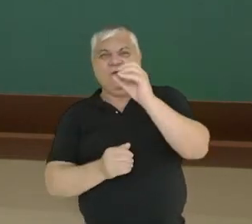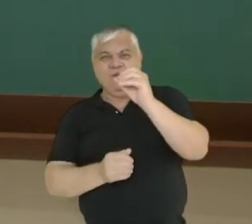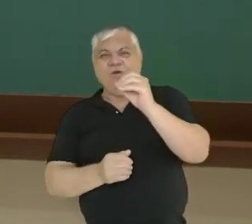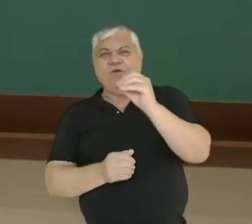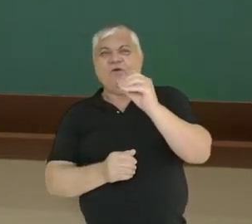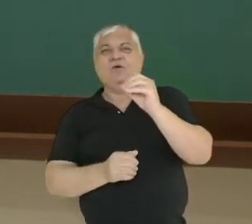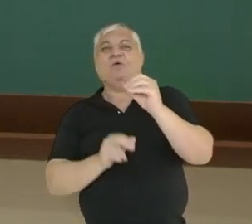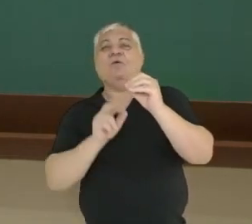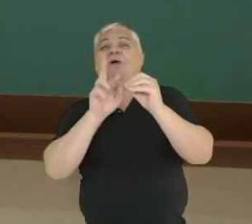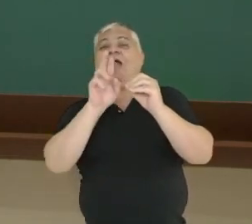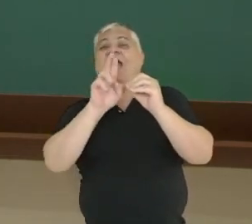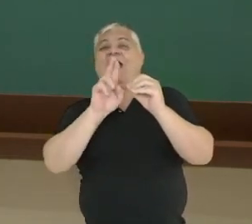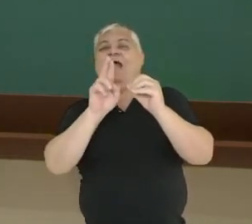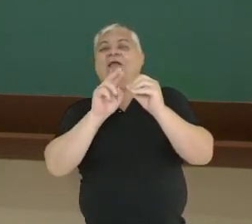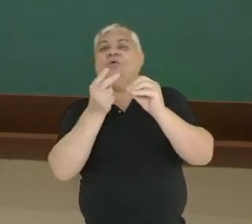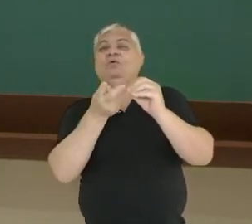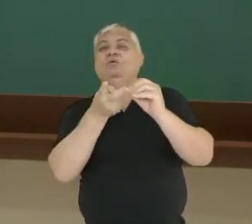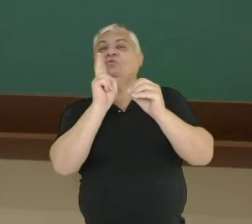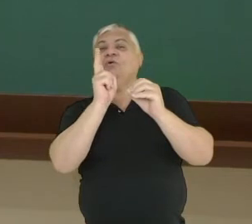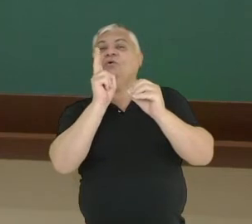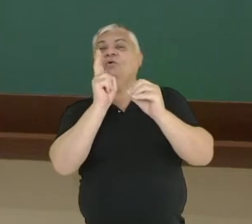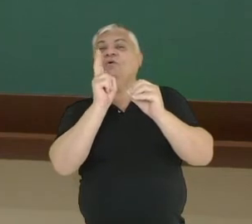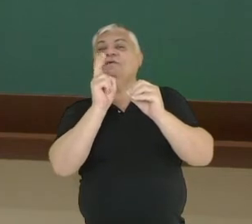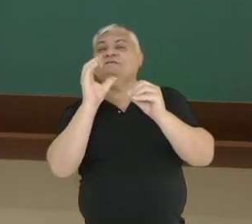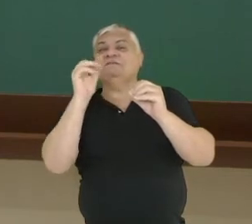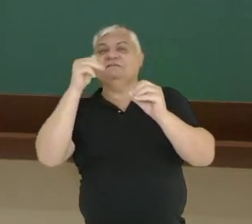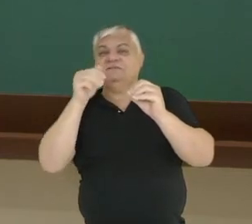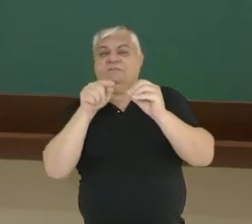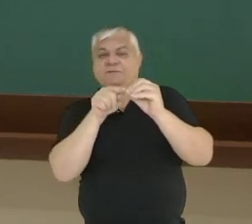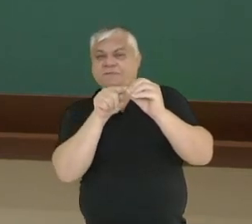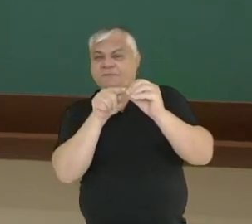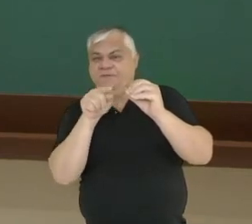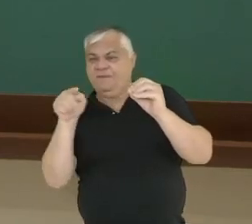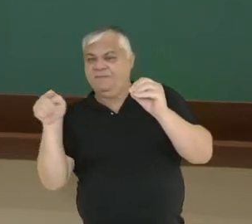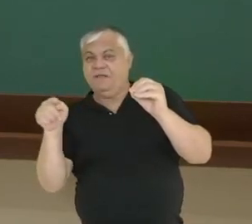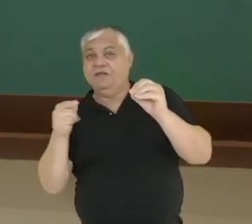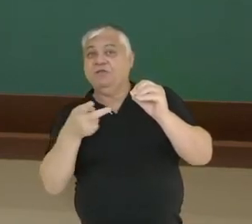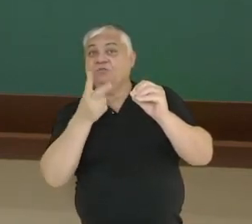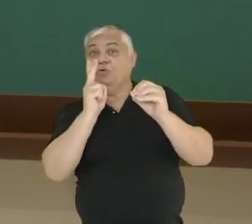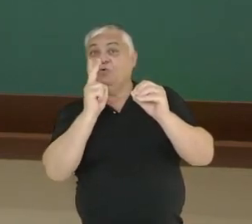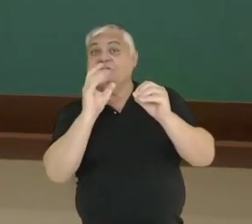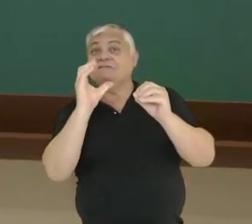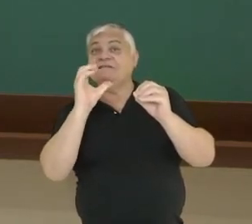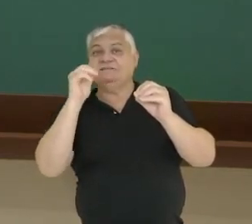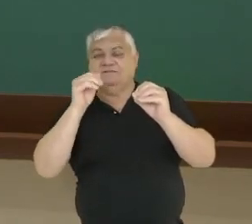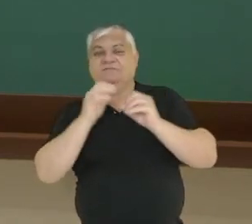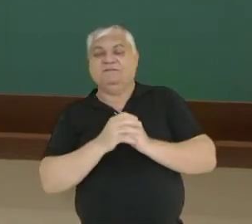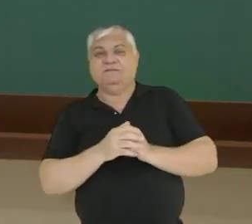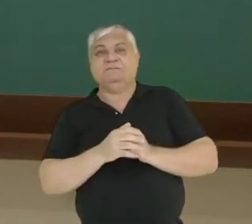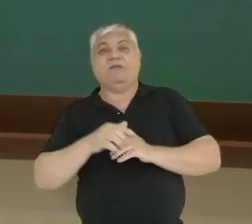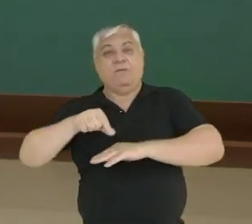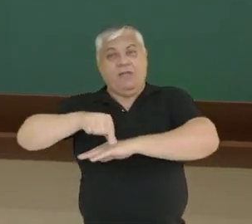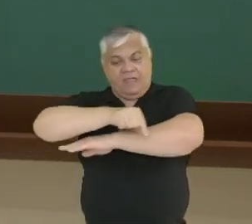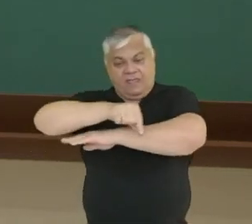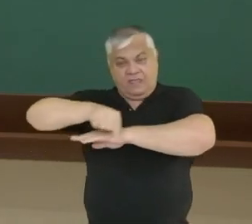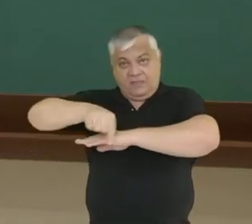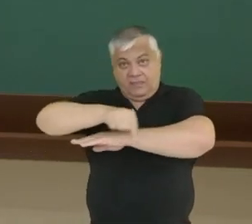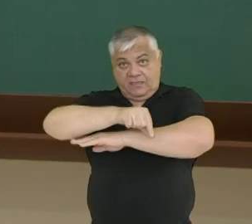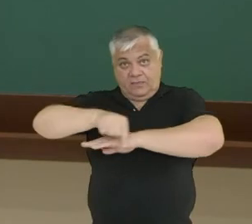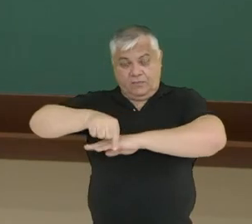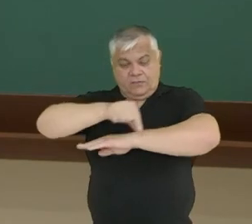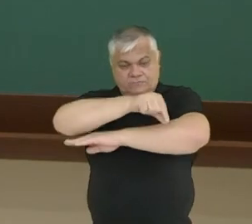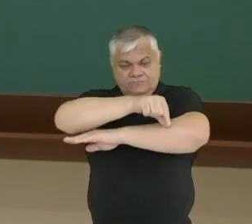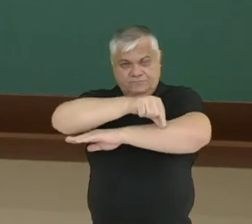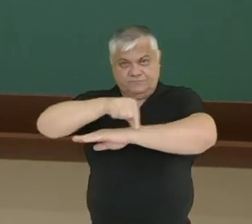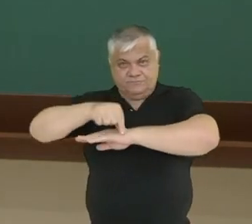raio medindo 2 centímetros. Então o que você vai fazer? Você vai pegar a sua régua e o